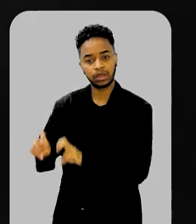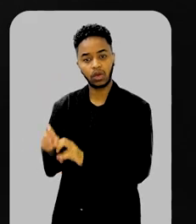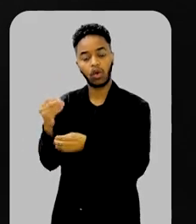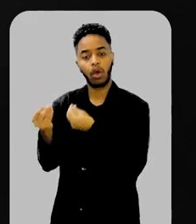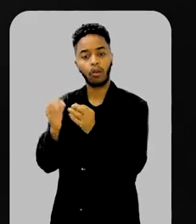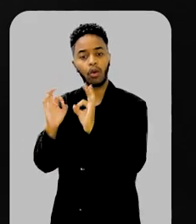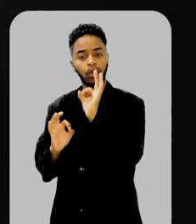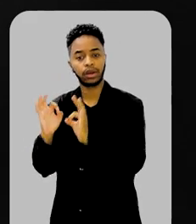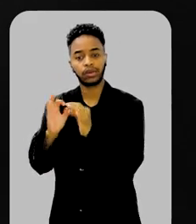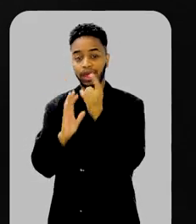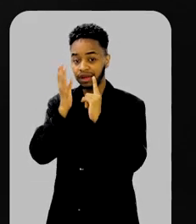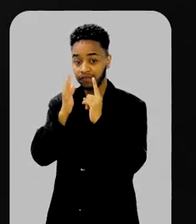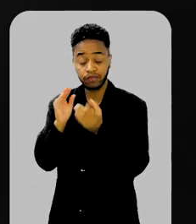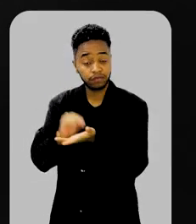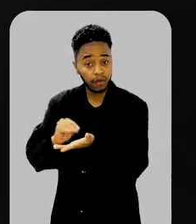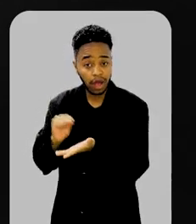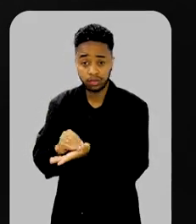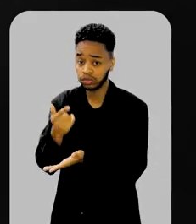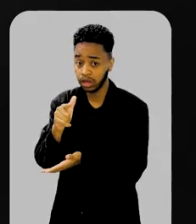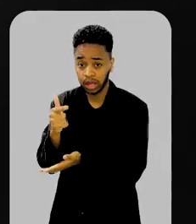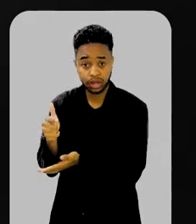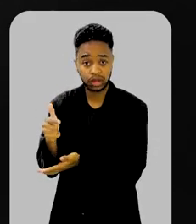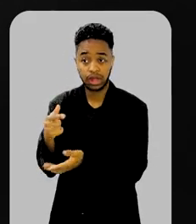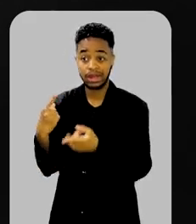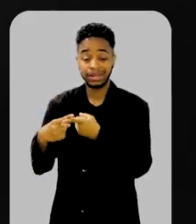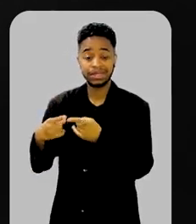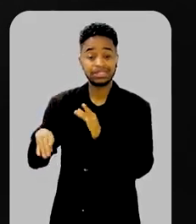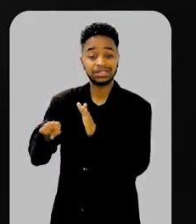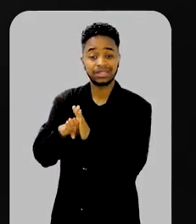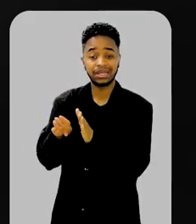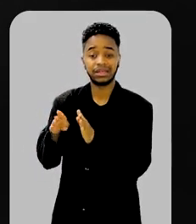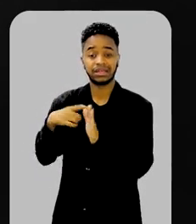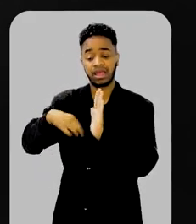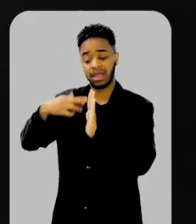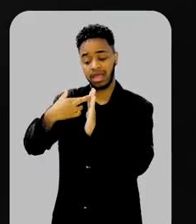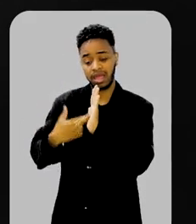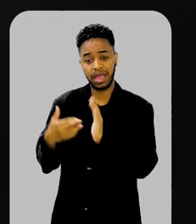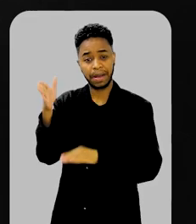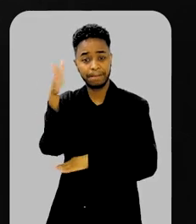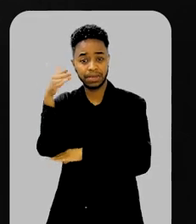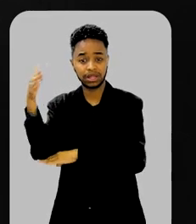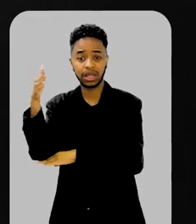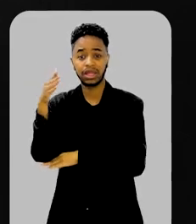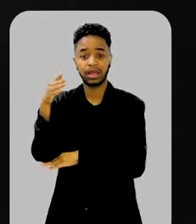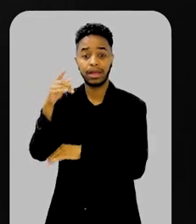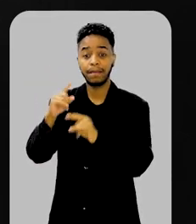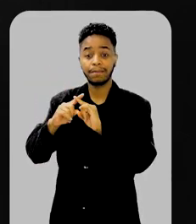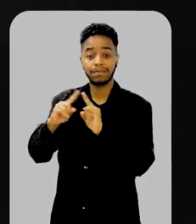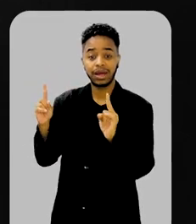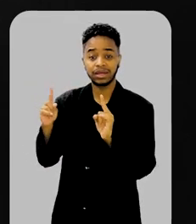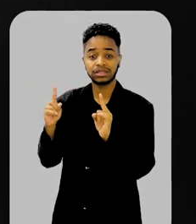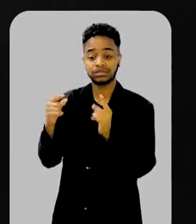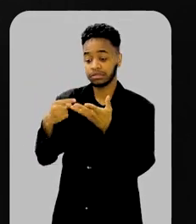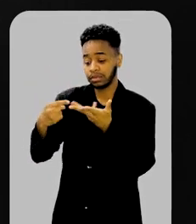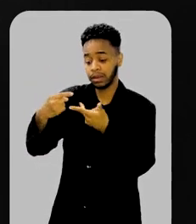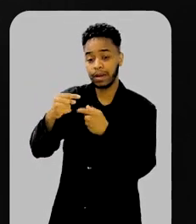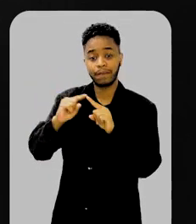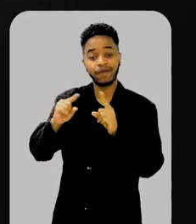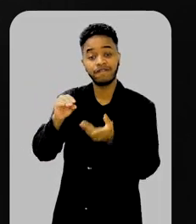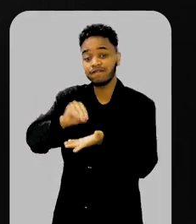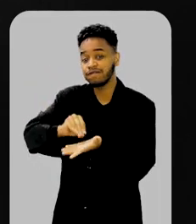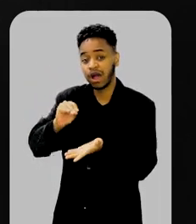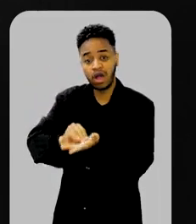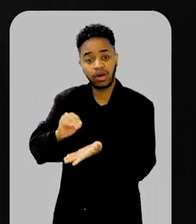linhas de harmonia e direção de carnaval você não tem você vai chegar paraa quadra por um protocolo de bandeira por um protocolo de quadra que não